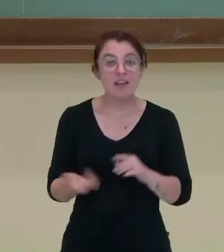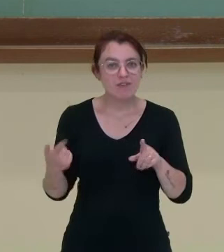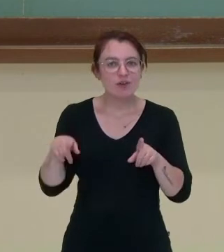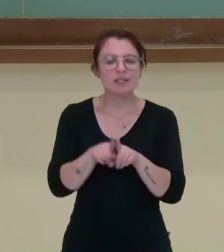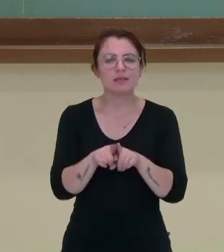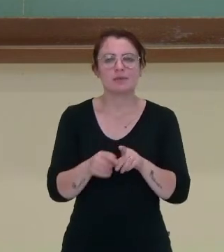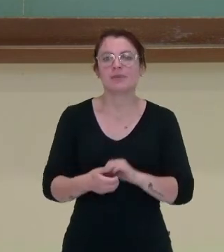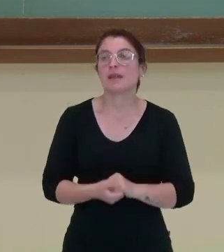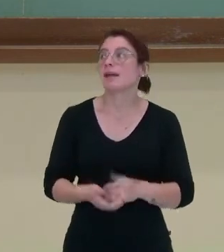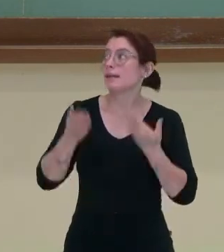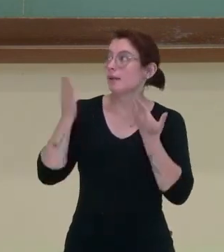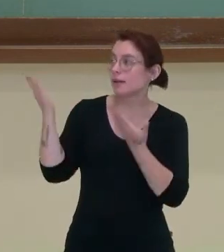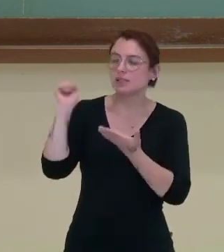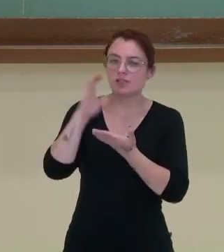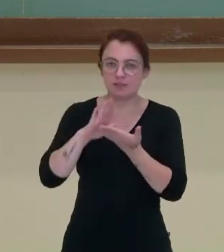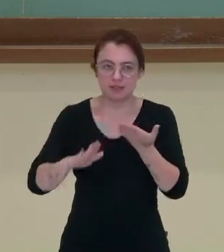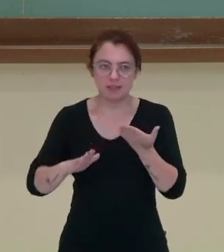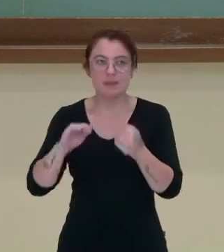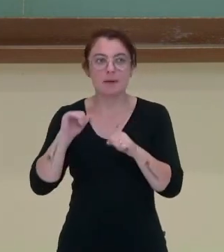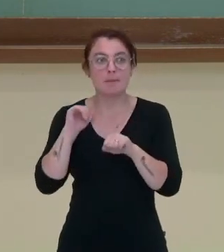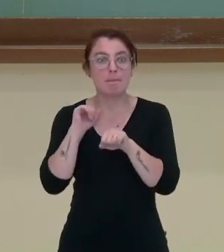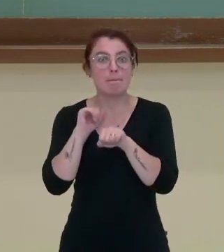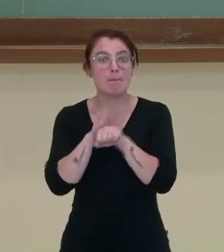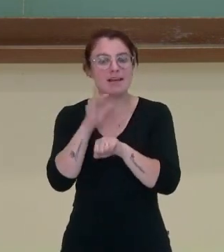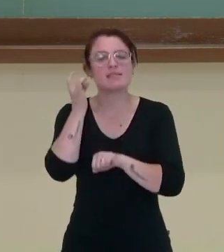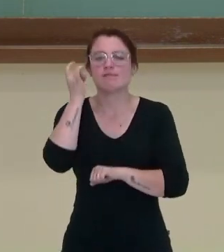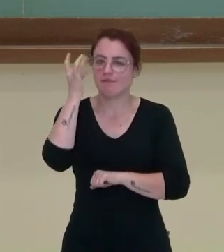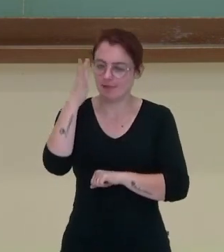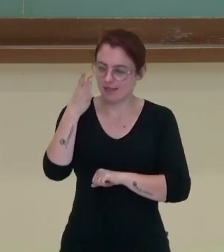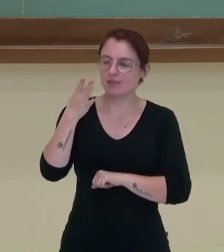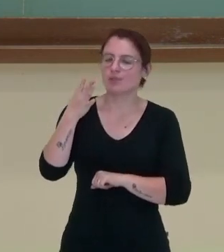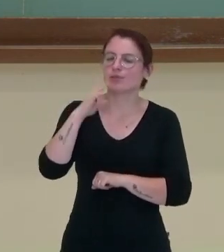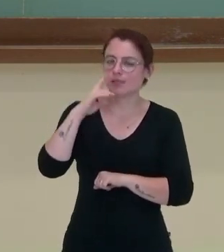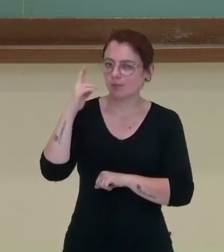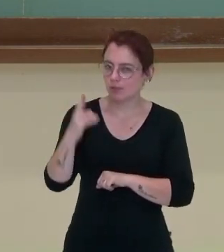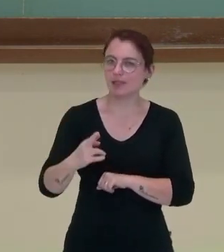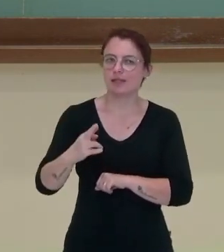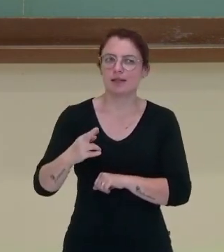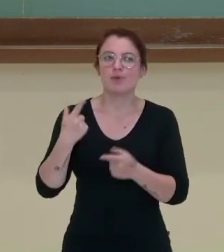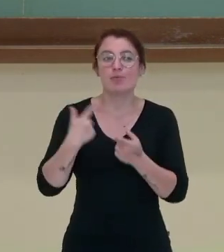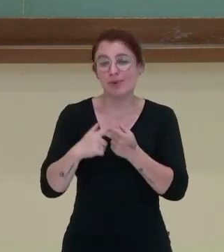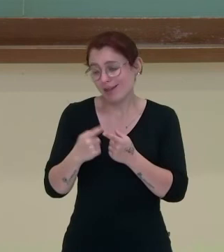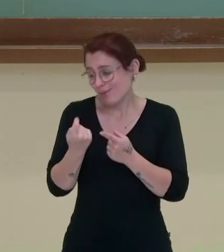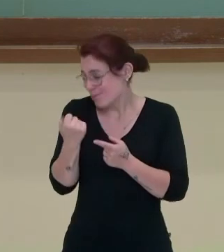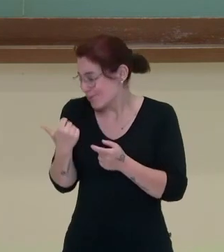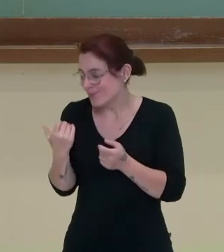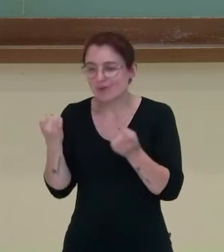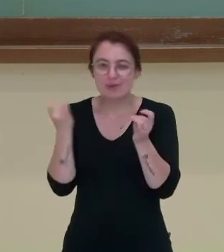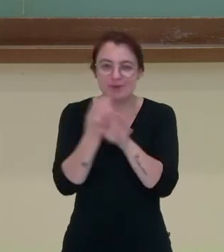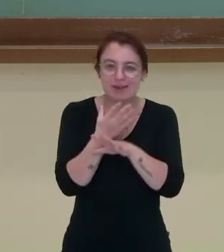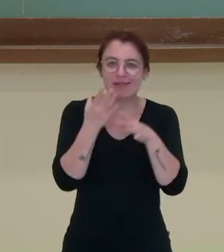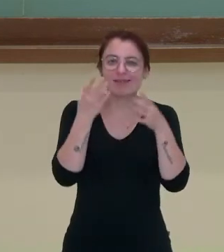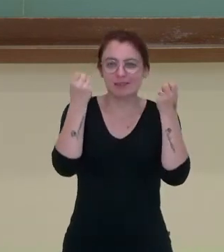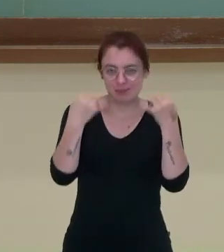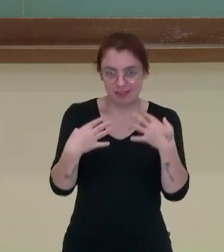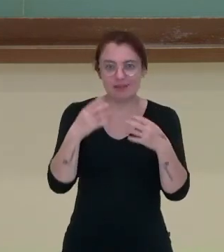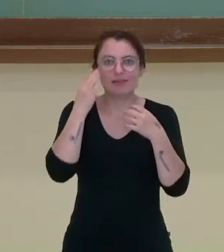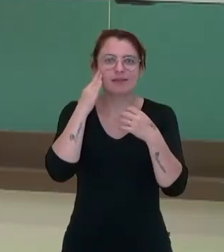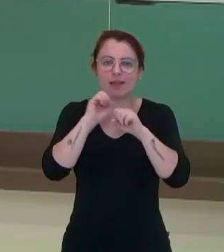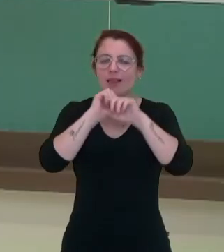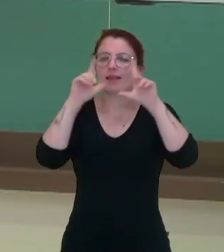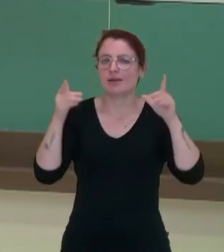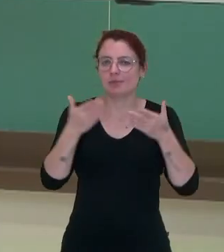Voltamos. Essa atividade ela foi um pouco mais fácil de ser resolvida porque eu acabei de explicar. Ficou claro para vocês.